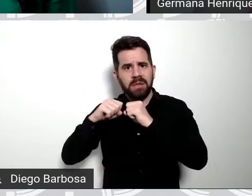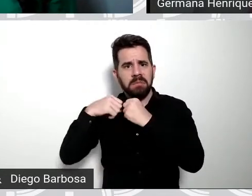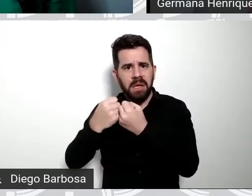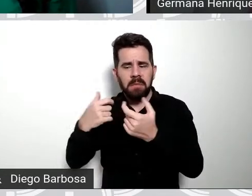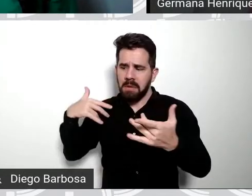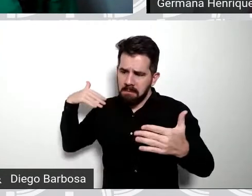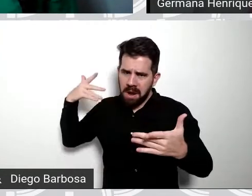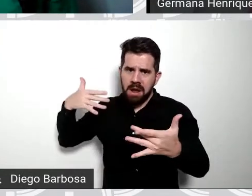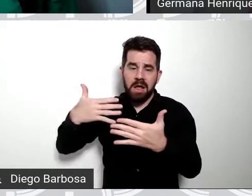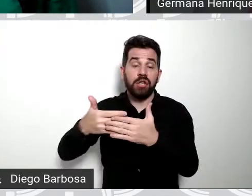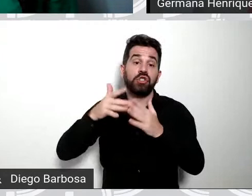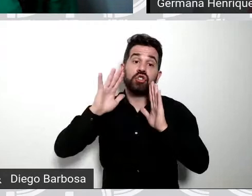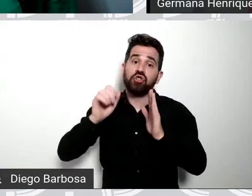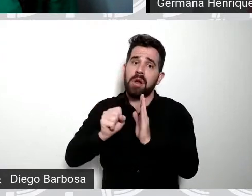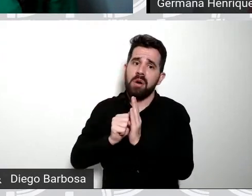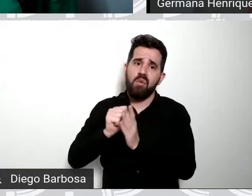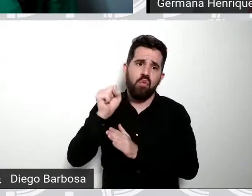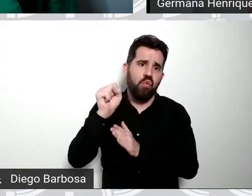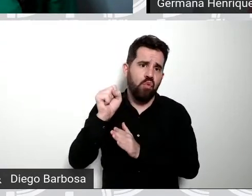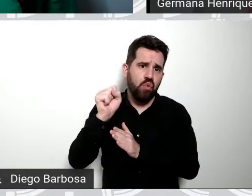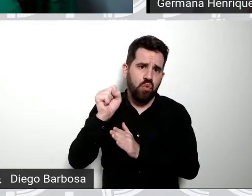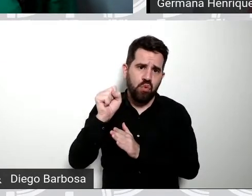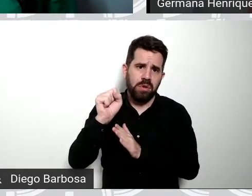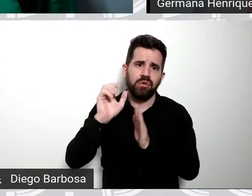Né? Claro que